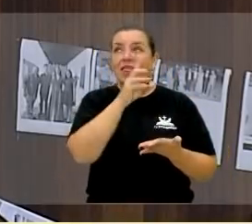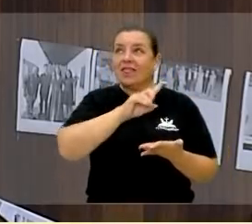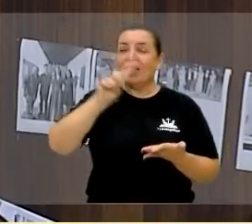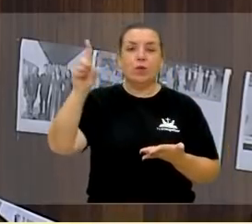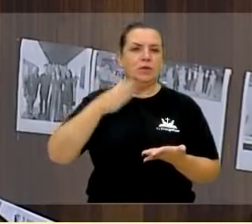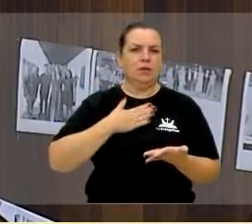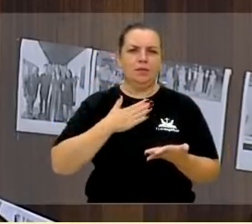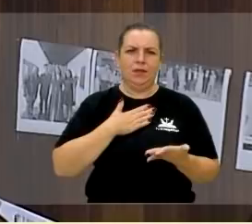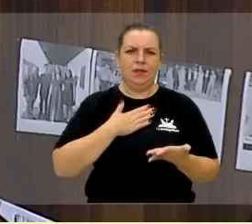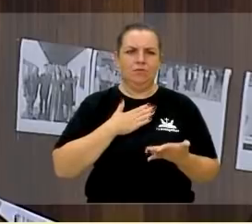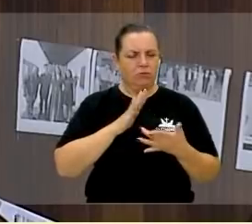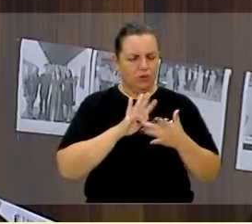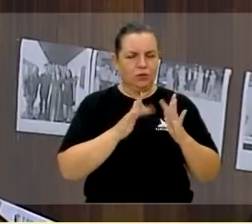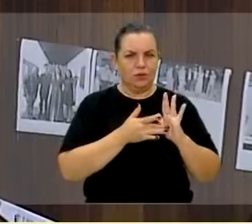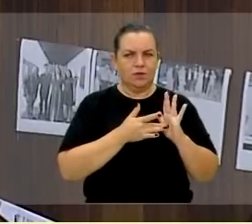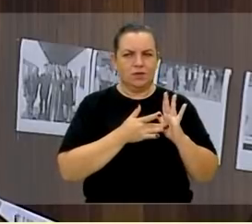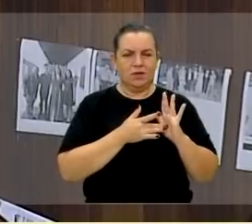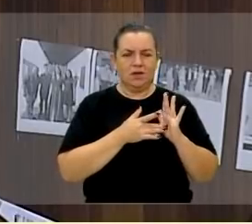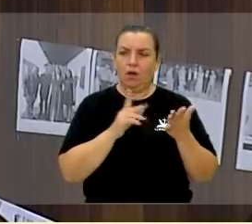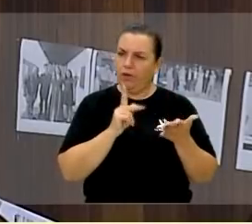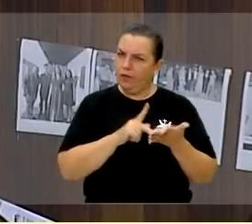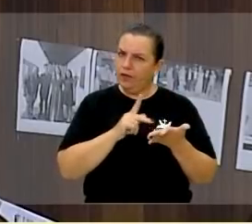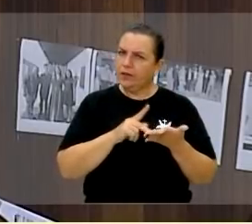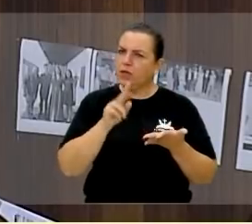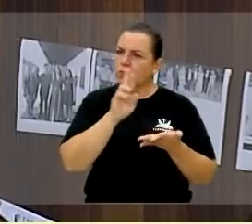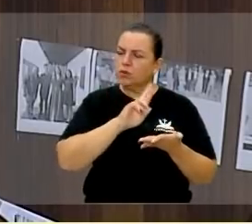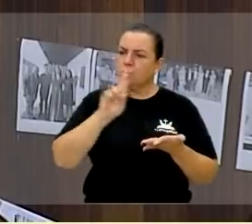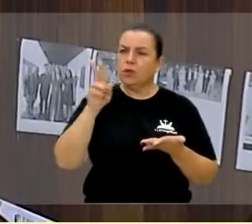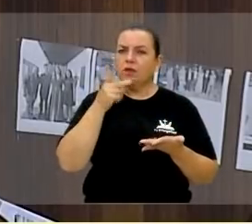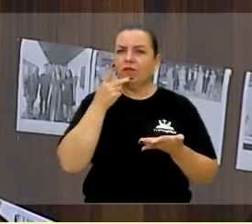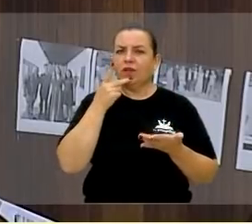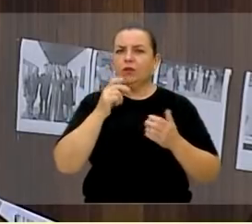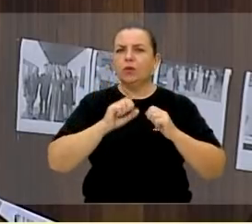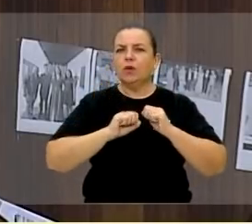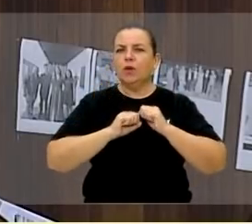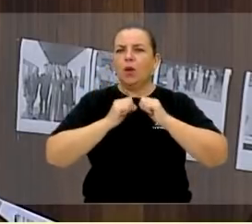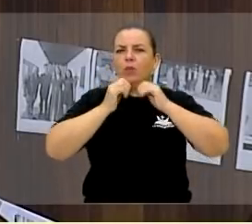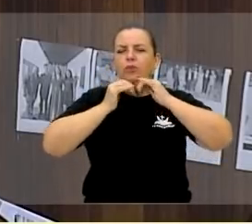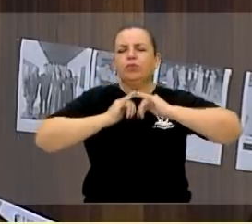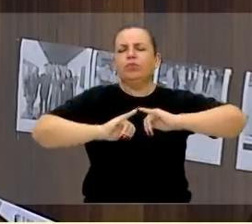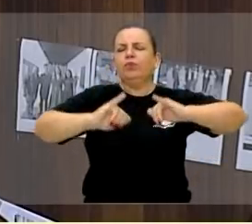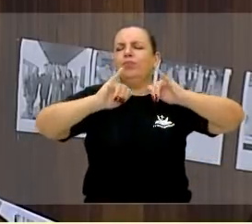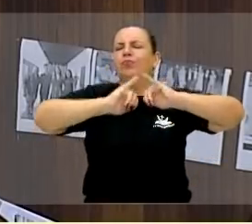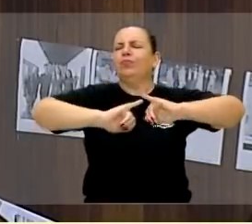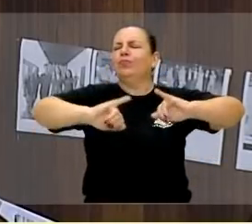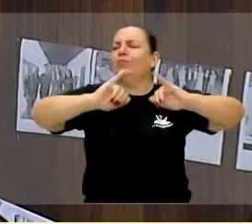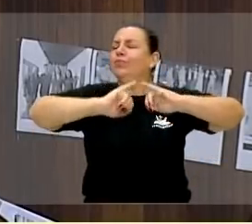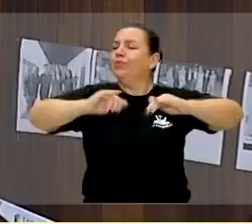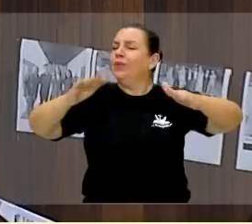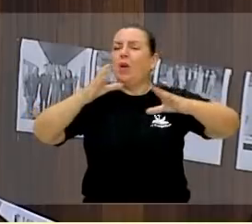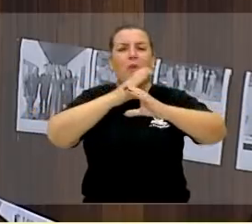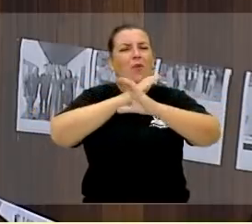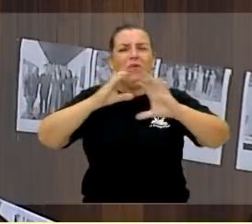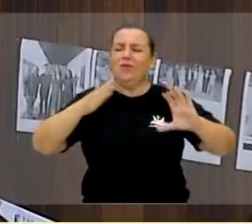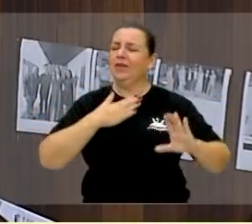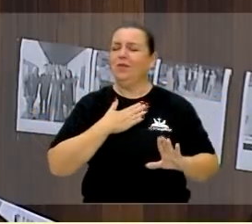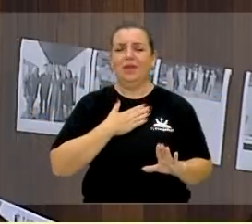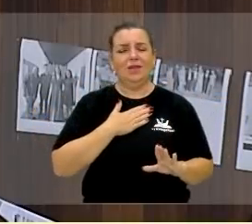mim. Na verdade, o Senhor está fazendo ecoar: confie em mim.